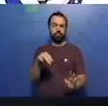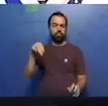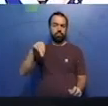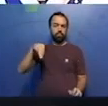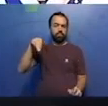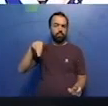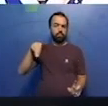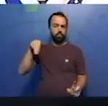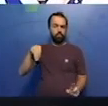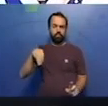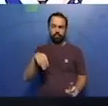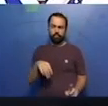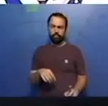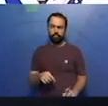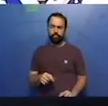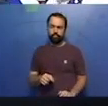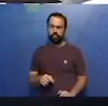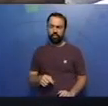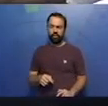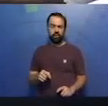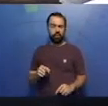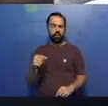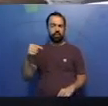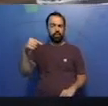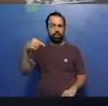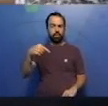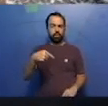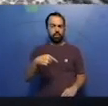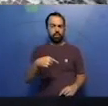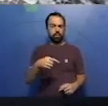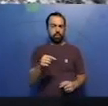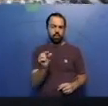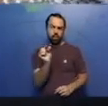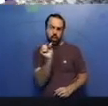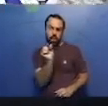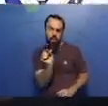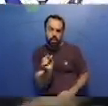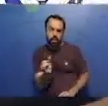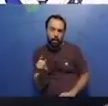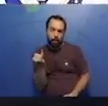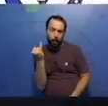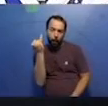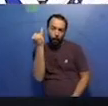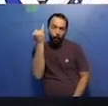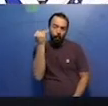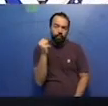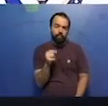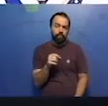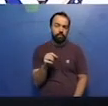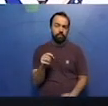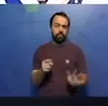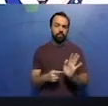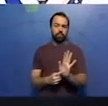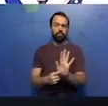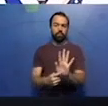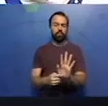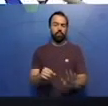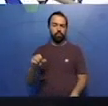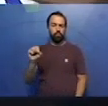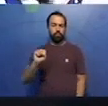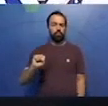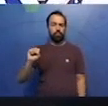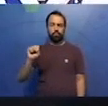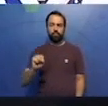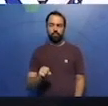Ele indica a quantidade de minutos. E esse, ó, mais fininho, indica os segundos.